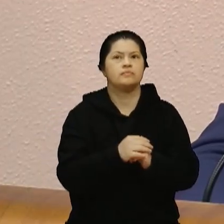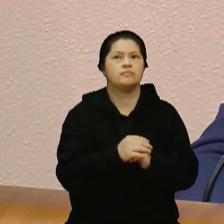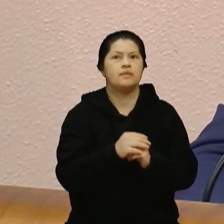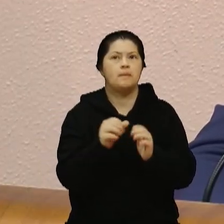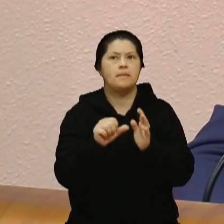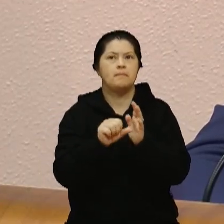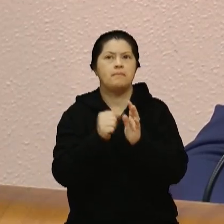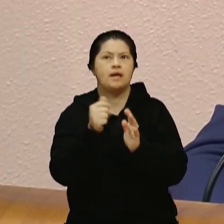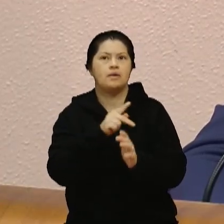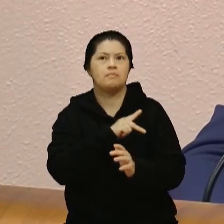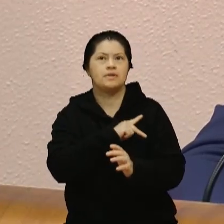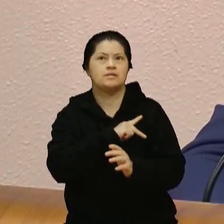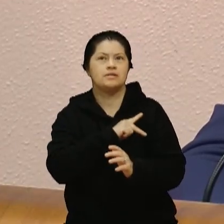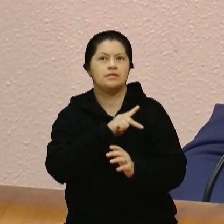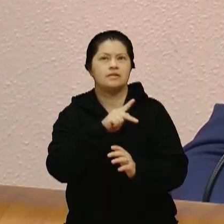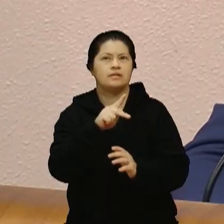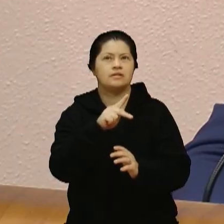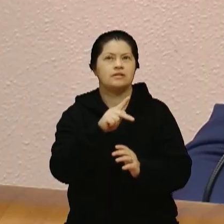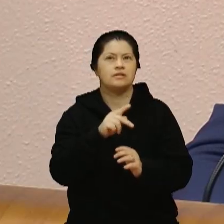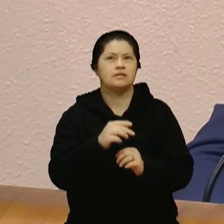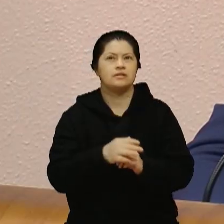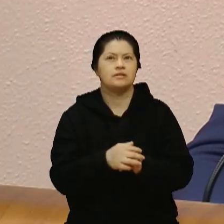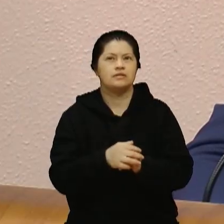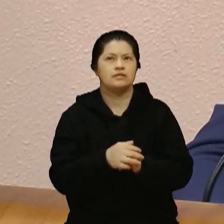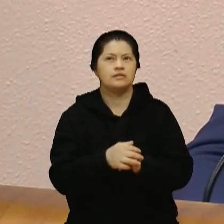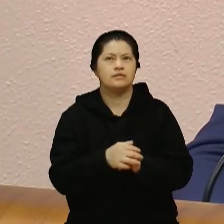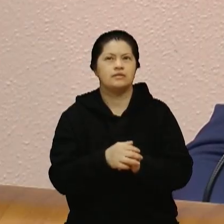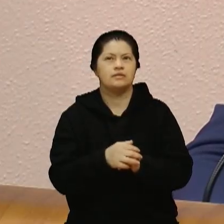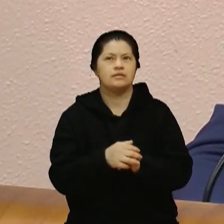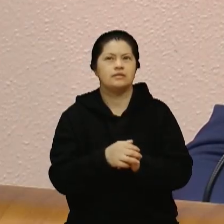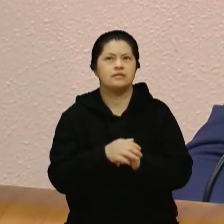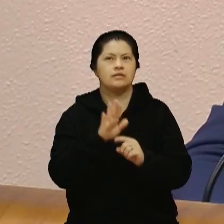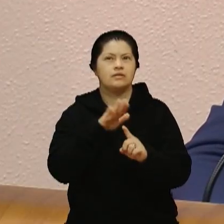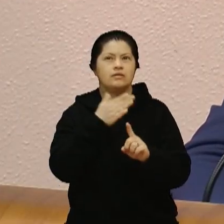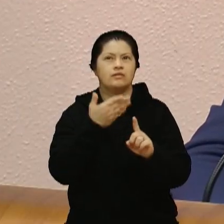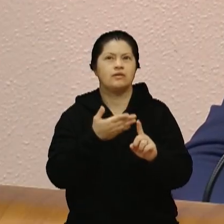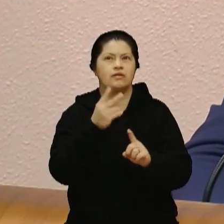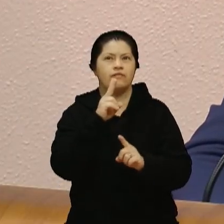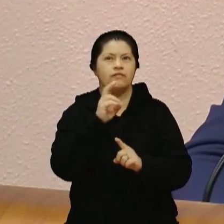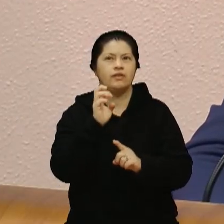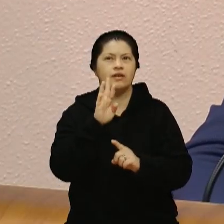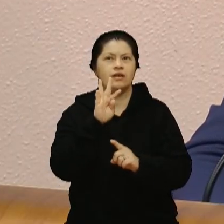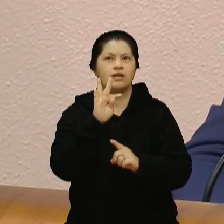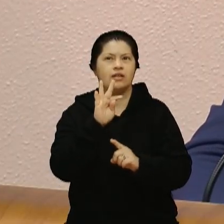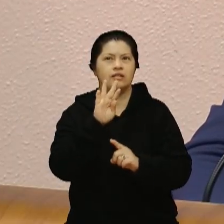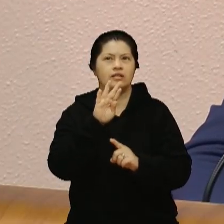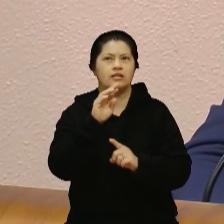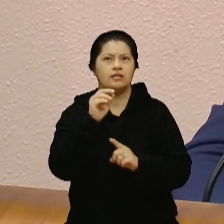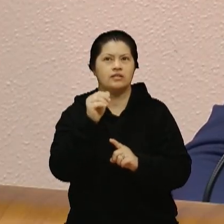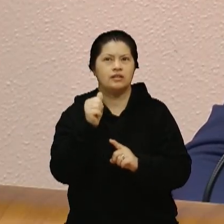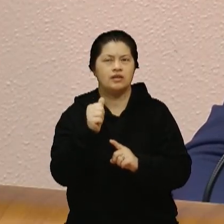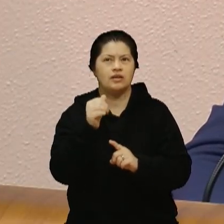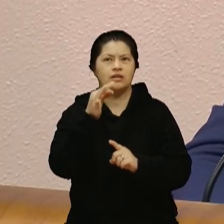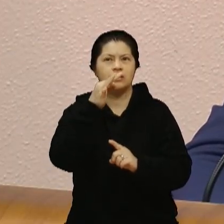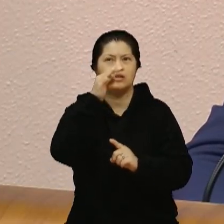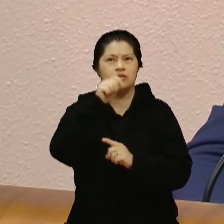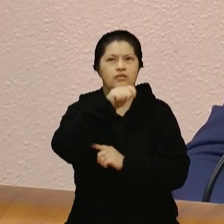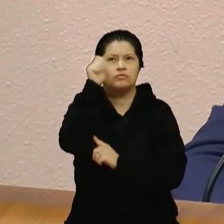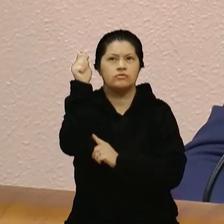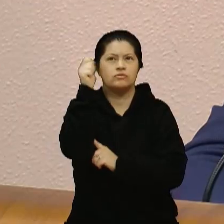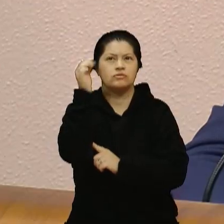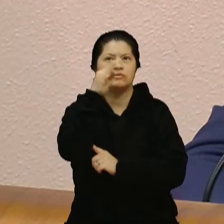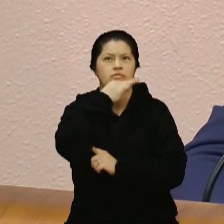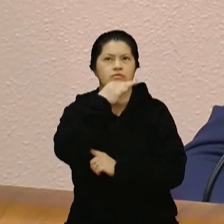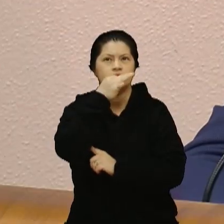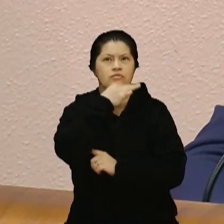primeiro presidente e o presidente de honra da Veteran Car Caxias Serra Gaúcha, o